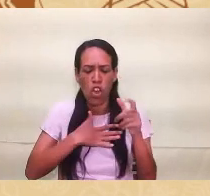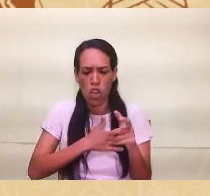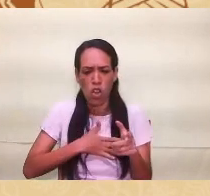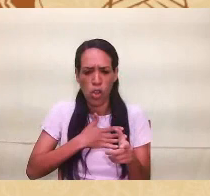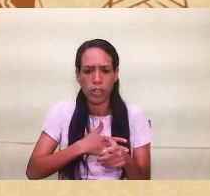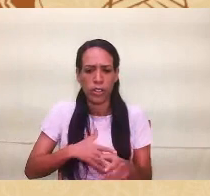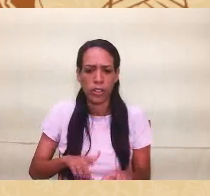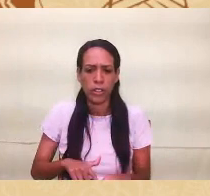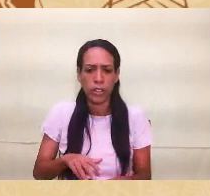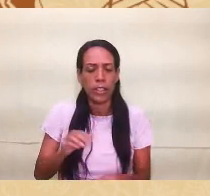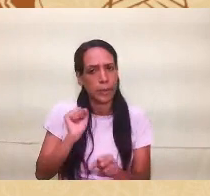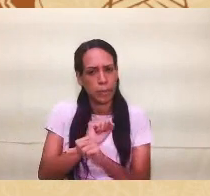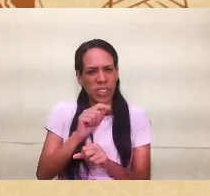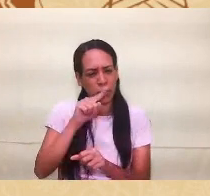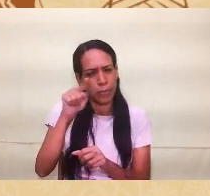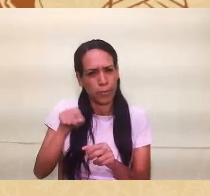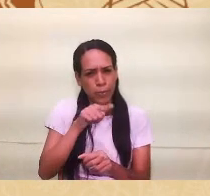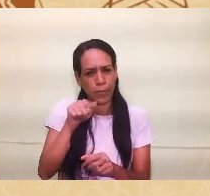abriram aí para vocês.